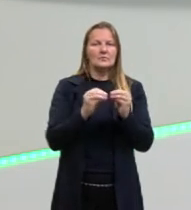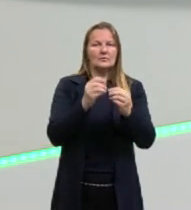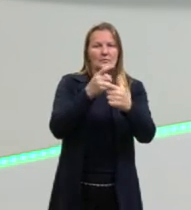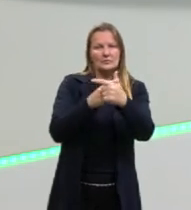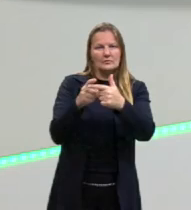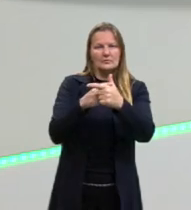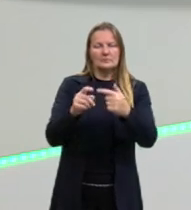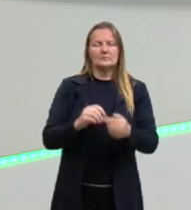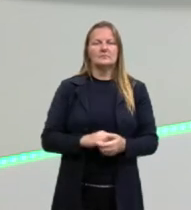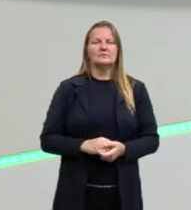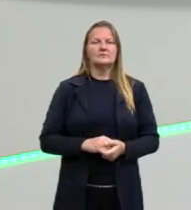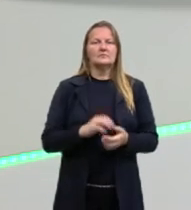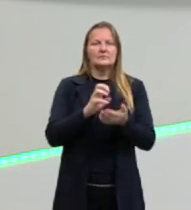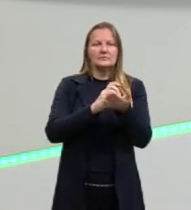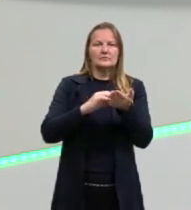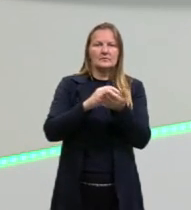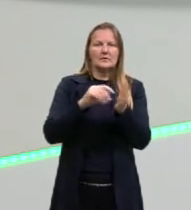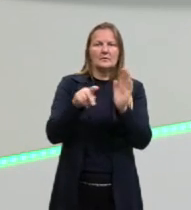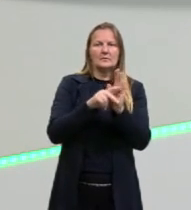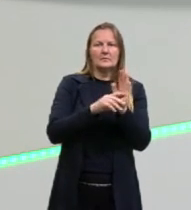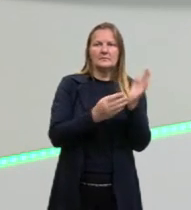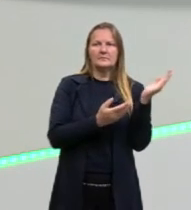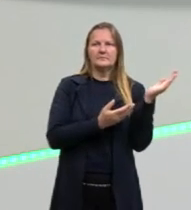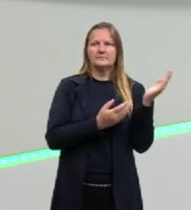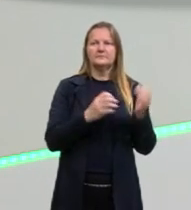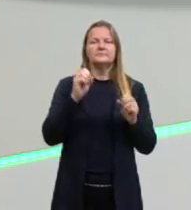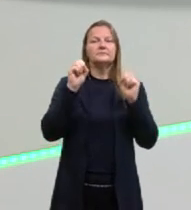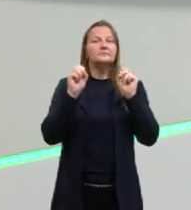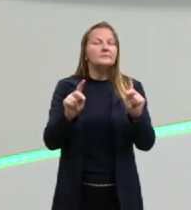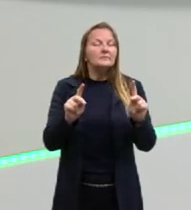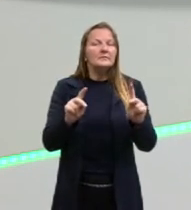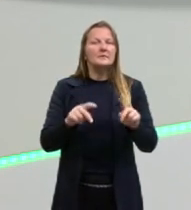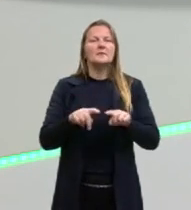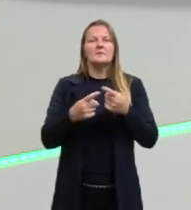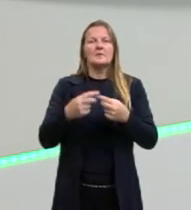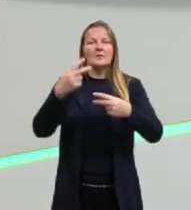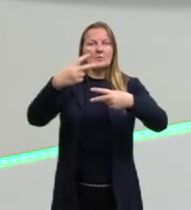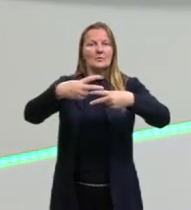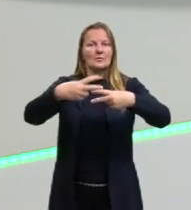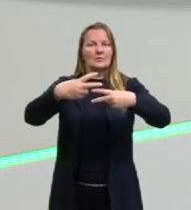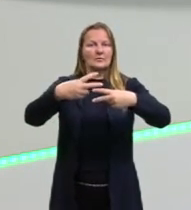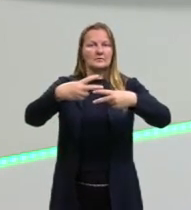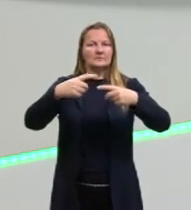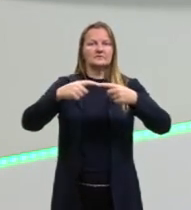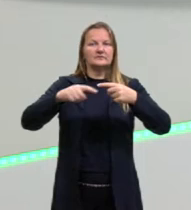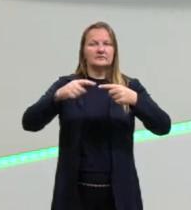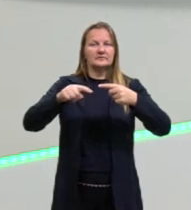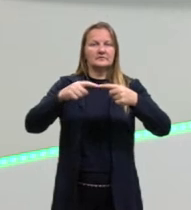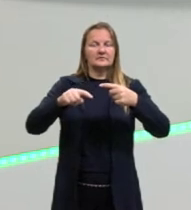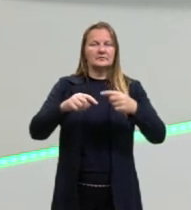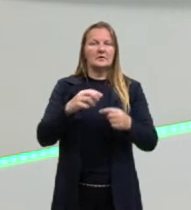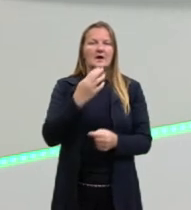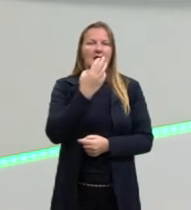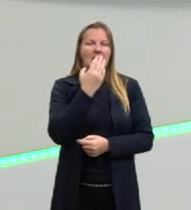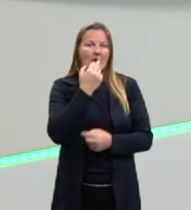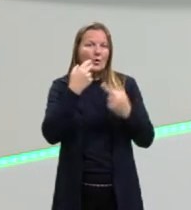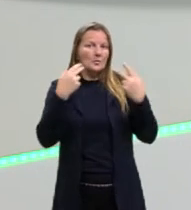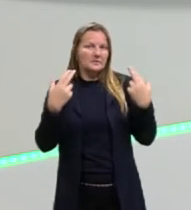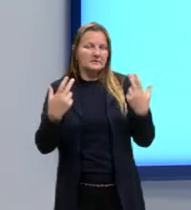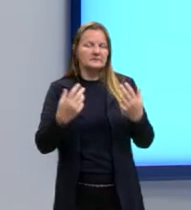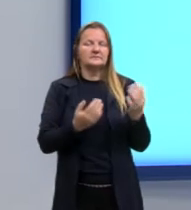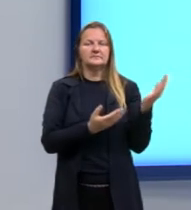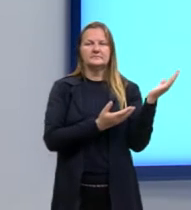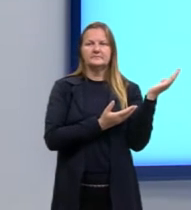divisão ali né do cálculo da fração Ok Esse é o coeficiente de variação da Ração que ele utiliza